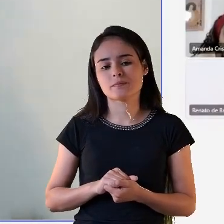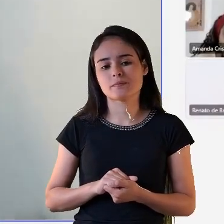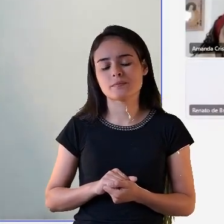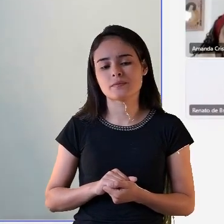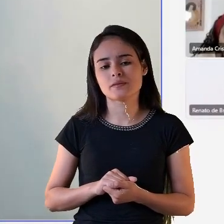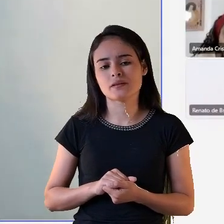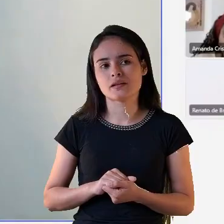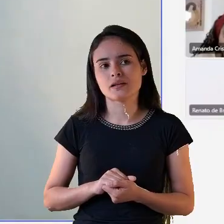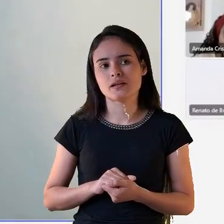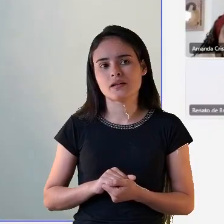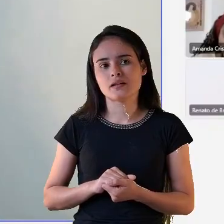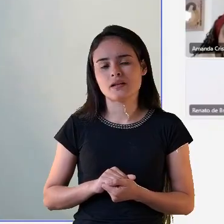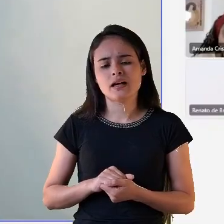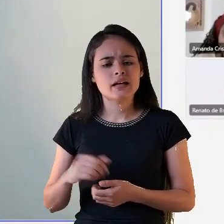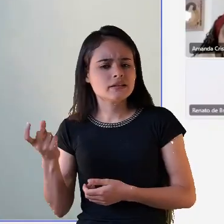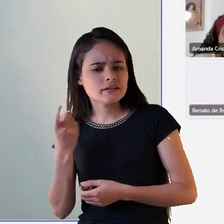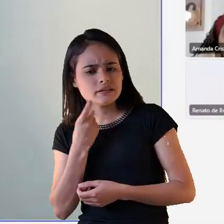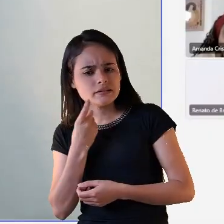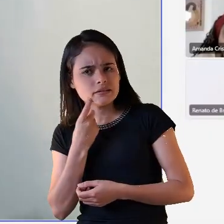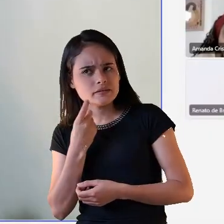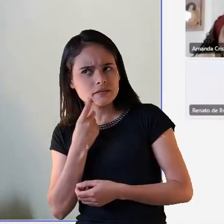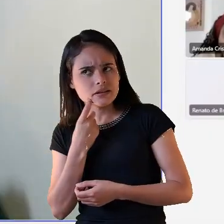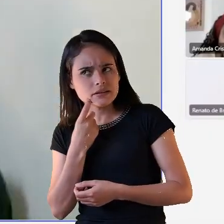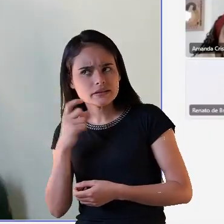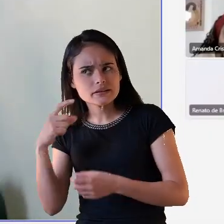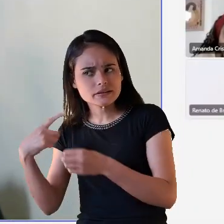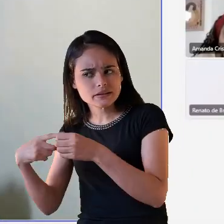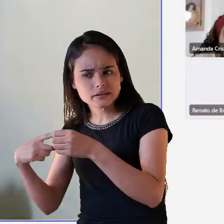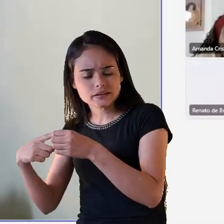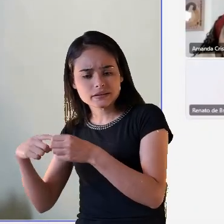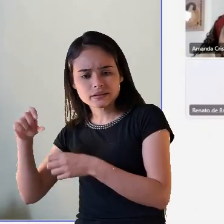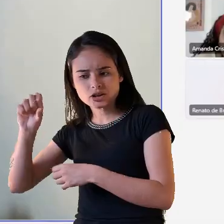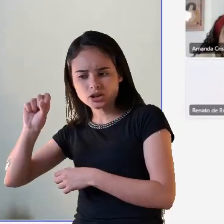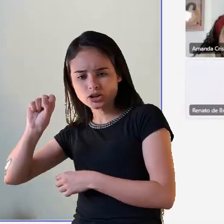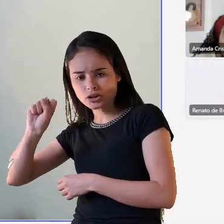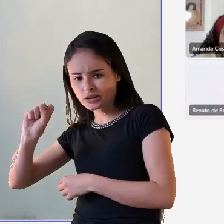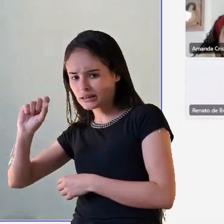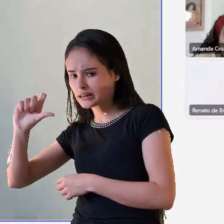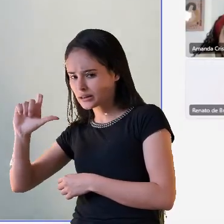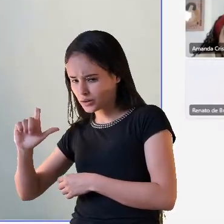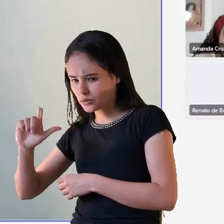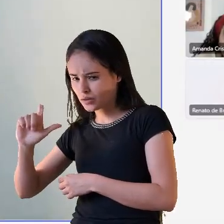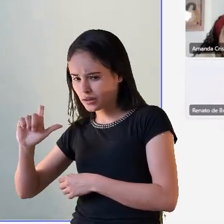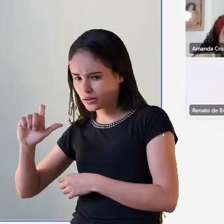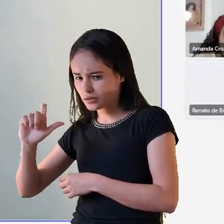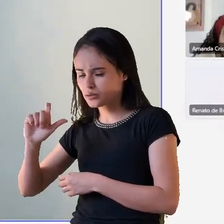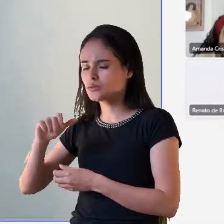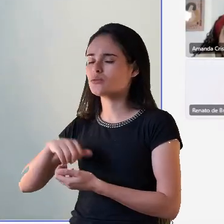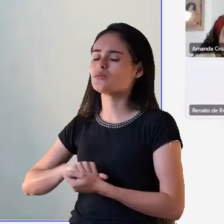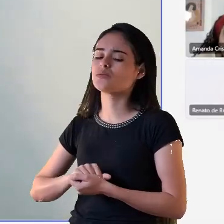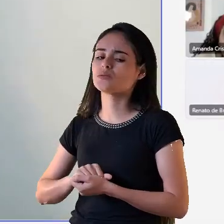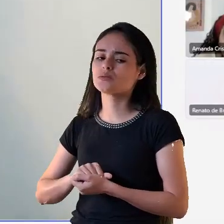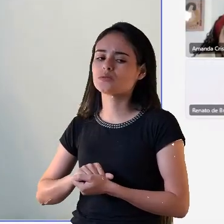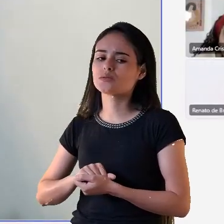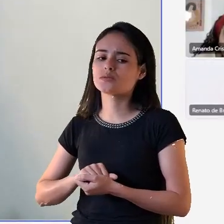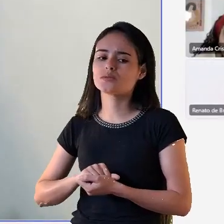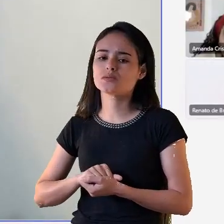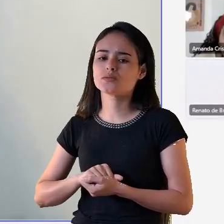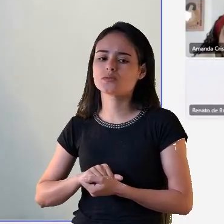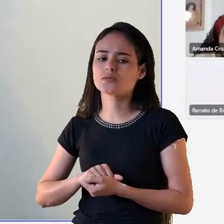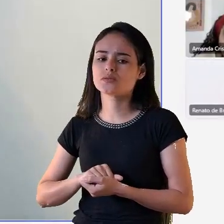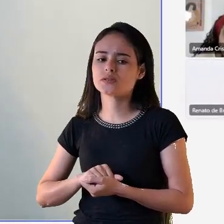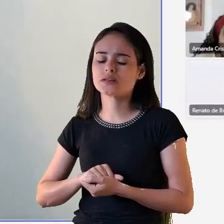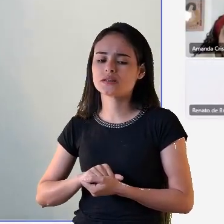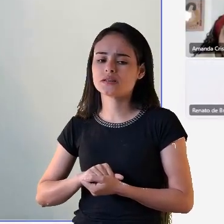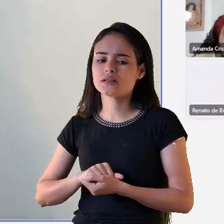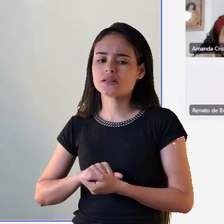Na quinta-feira, a programação foi em São Lourenço, que já tinha feito segunda-feira uma programaçãozinha em Soledade de Minas, em